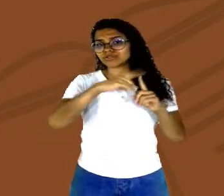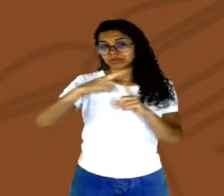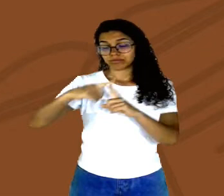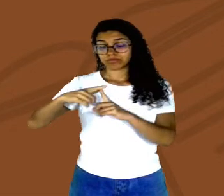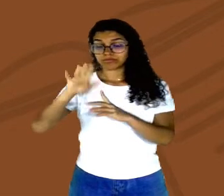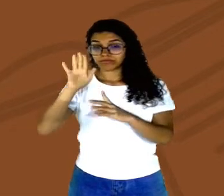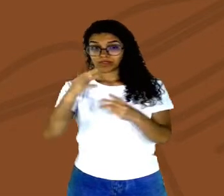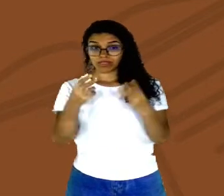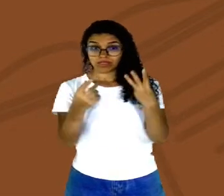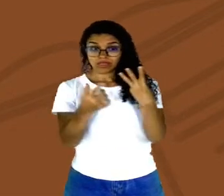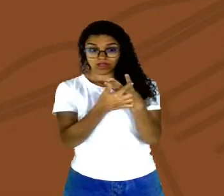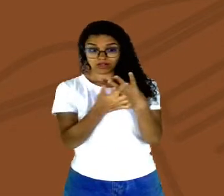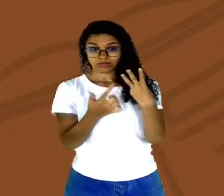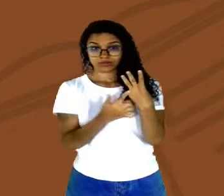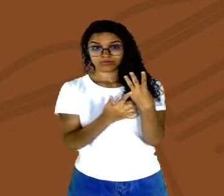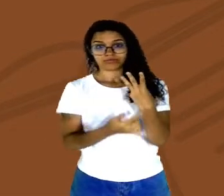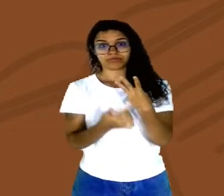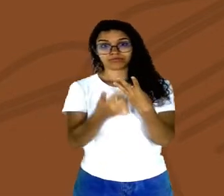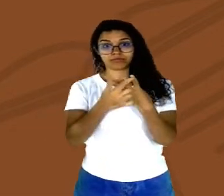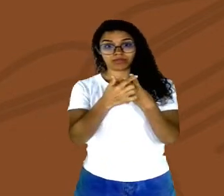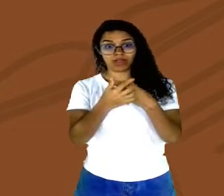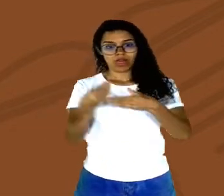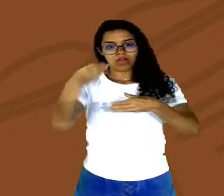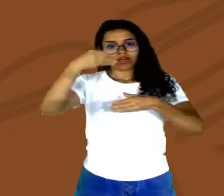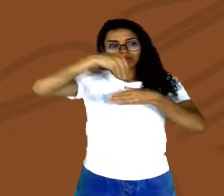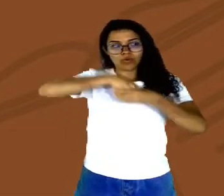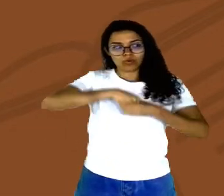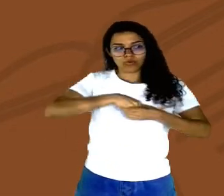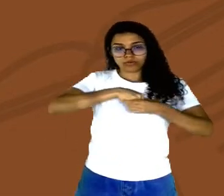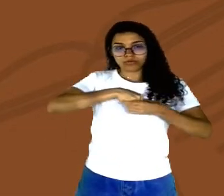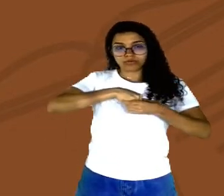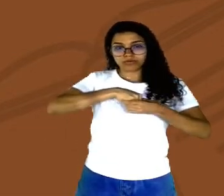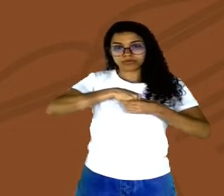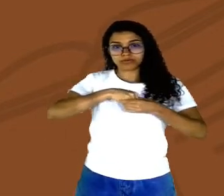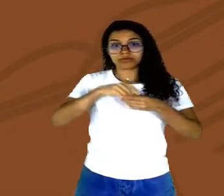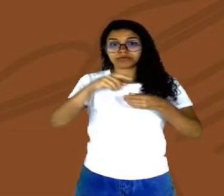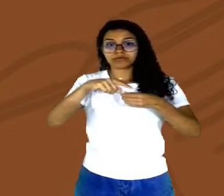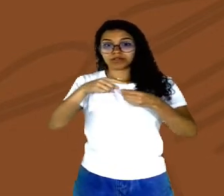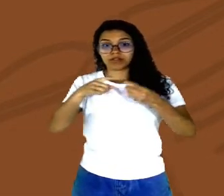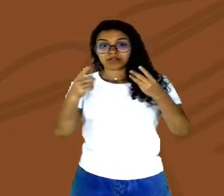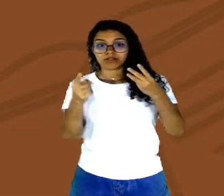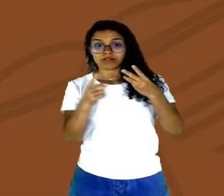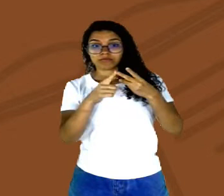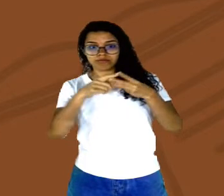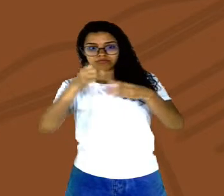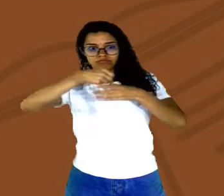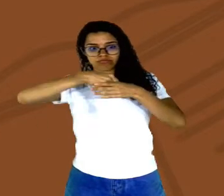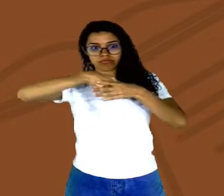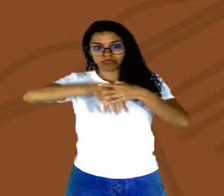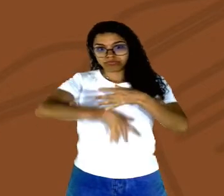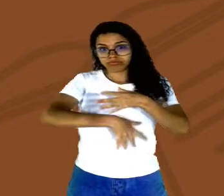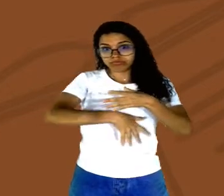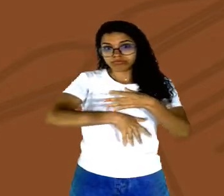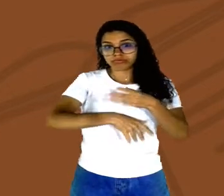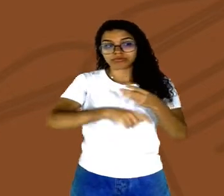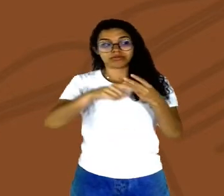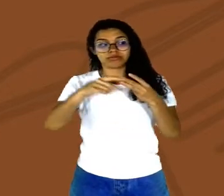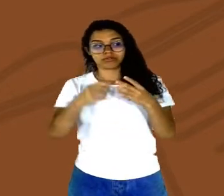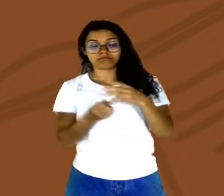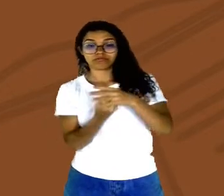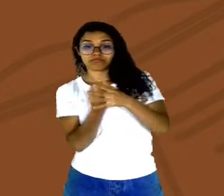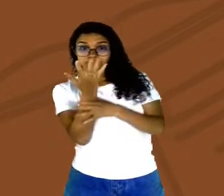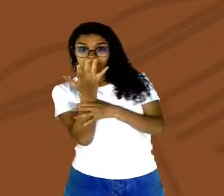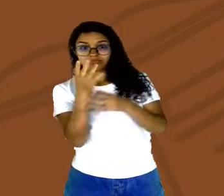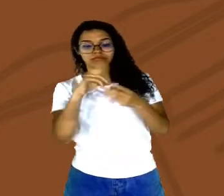3. Glândulas endócrinas, glândulas exócrinas